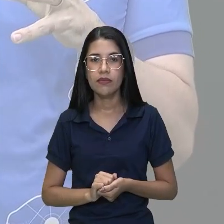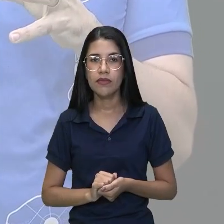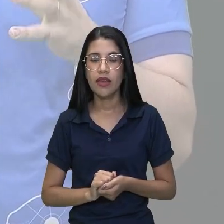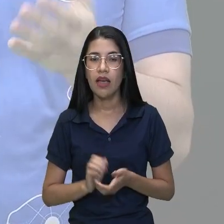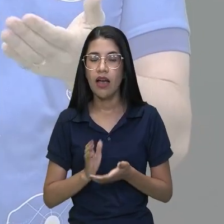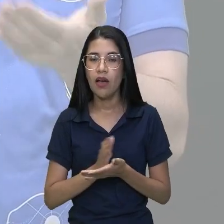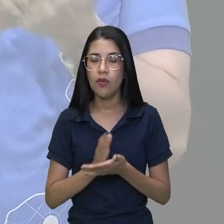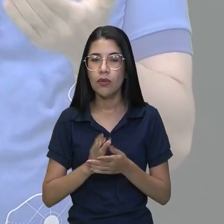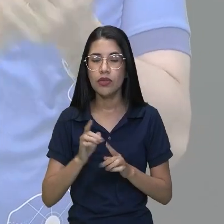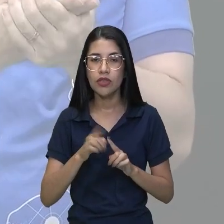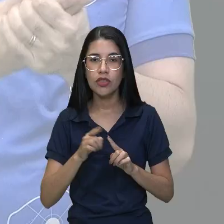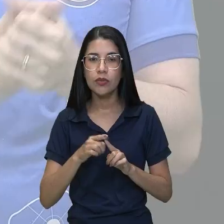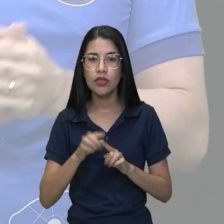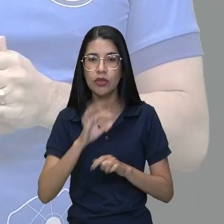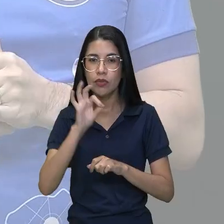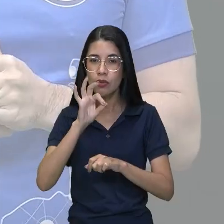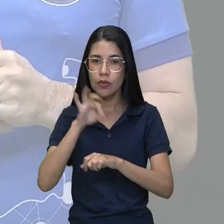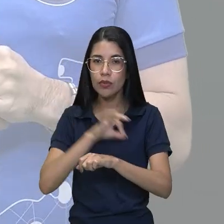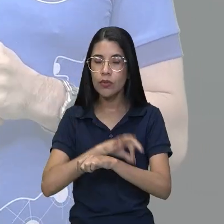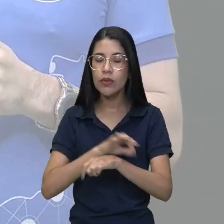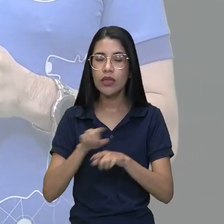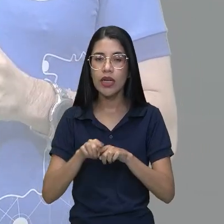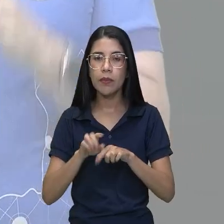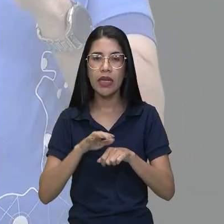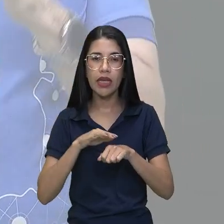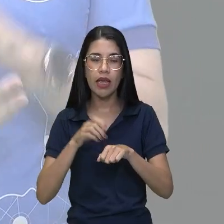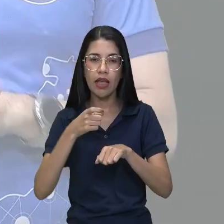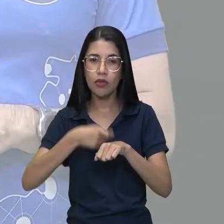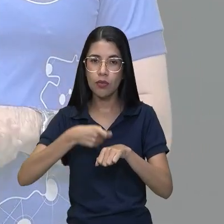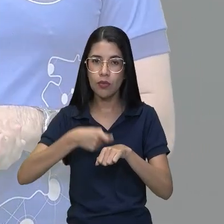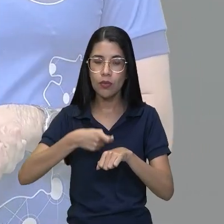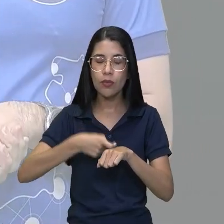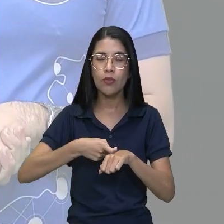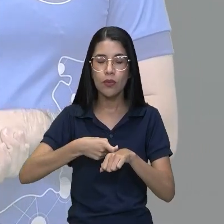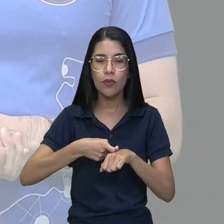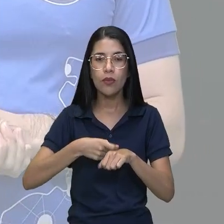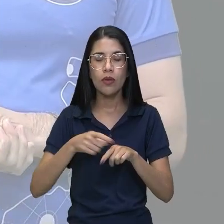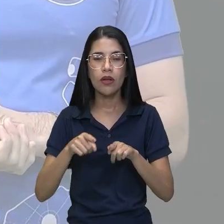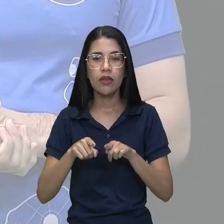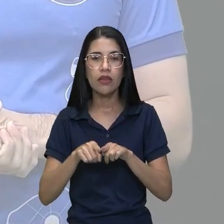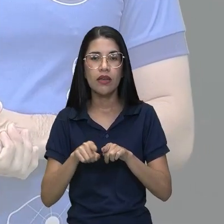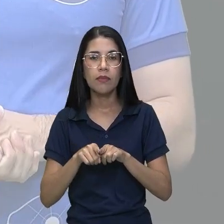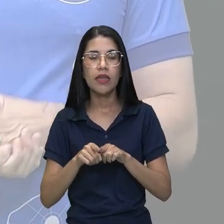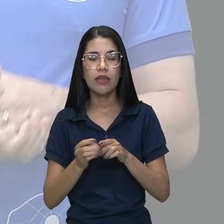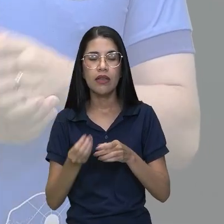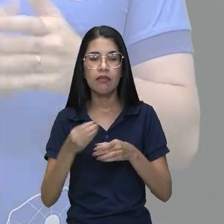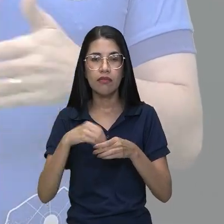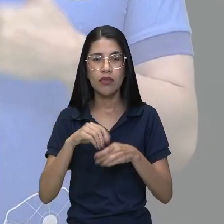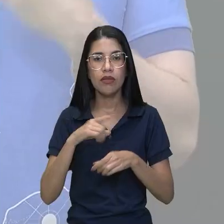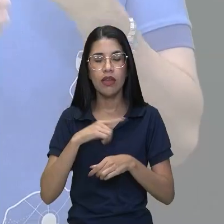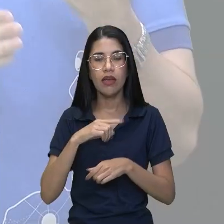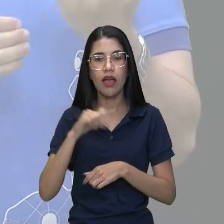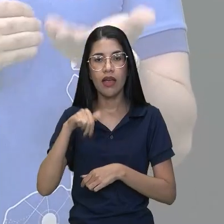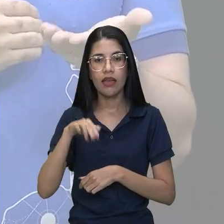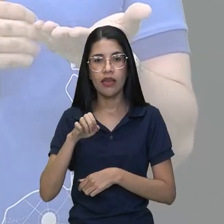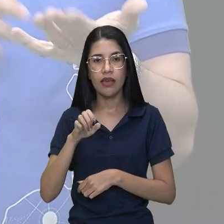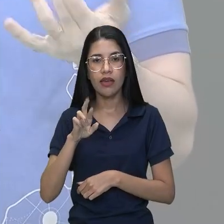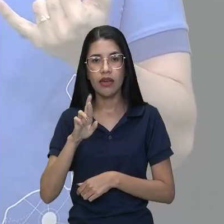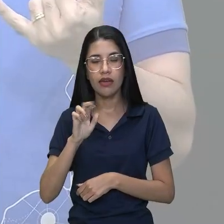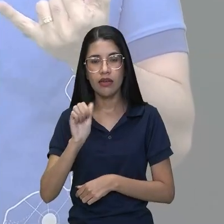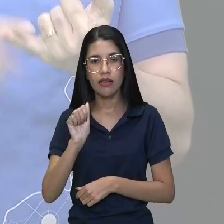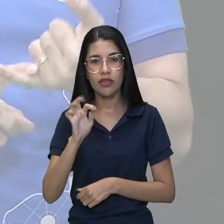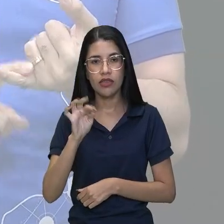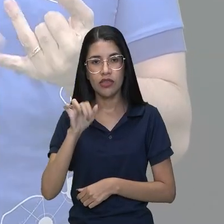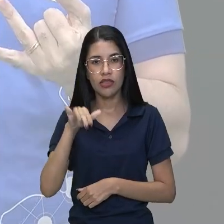alguns insetos que tem a casca muito dura, tá? Então, a queratina também está lá. Vamos